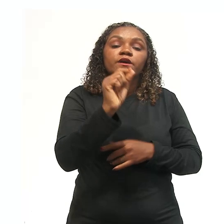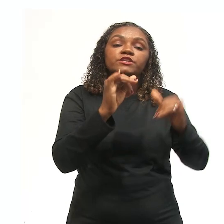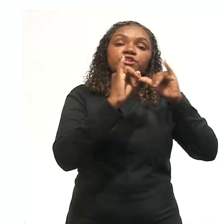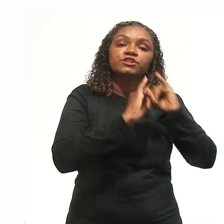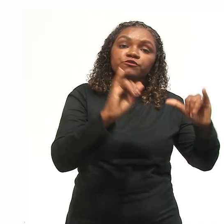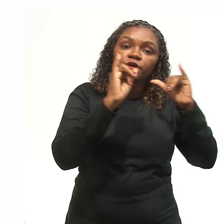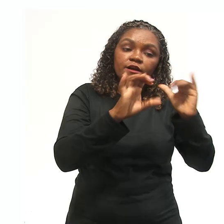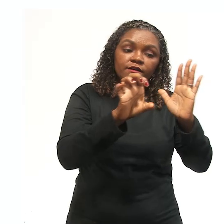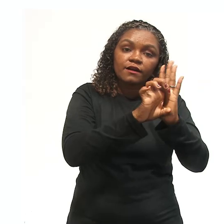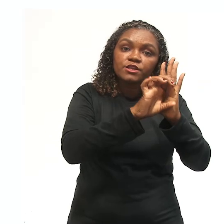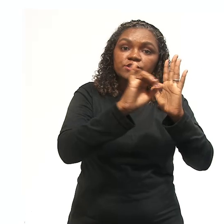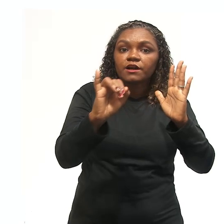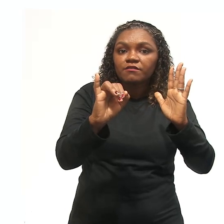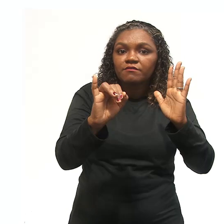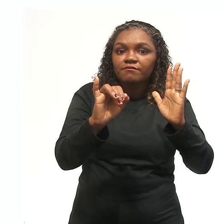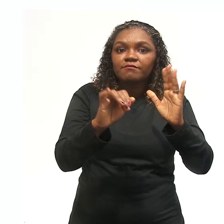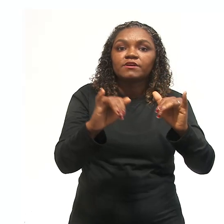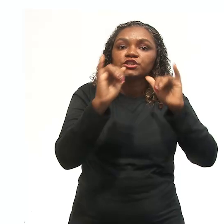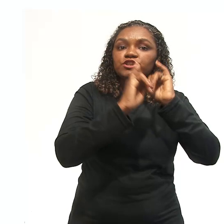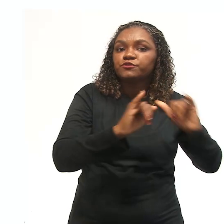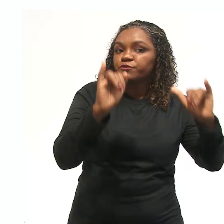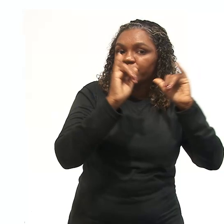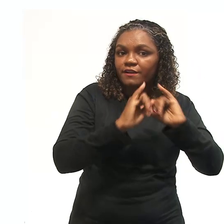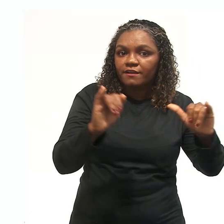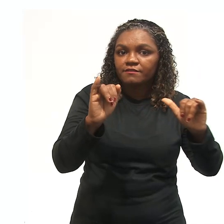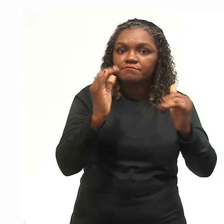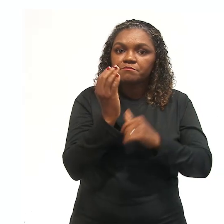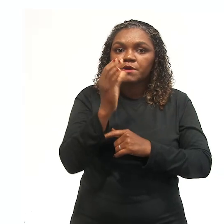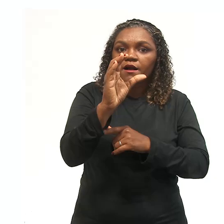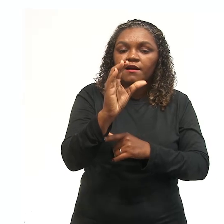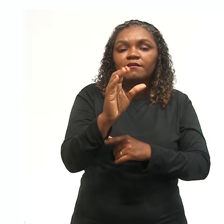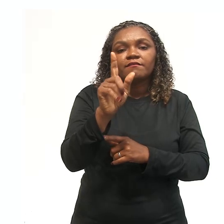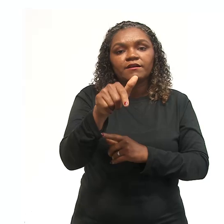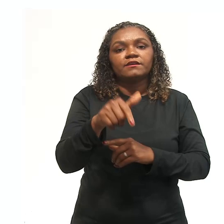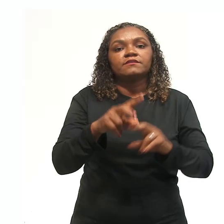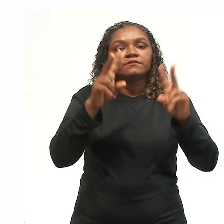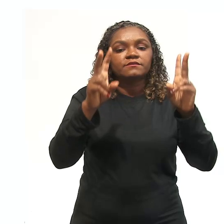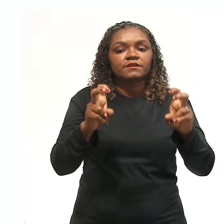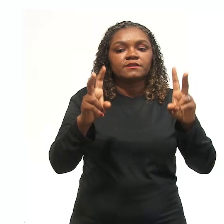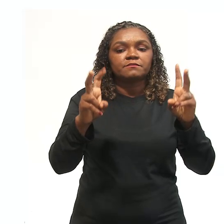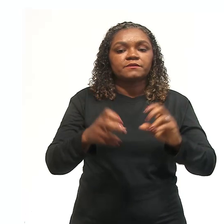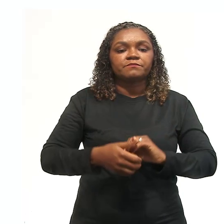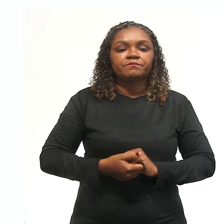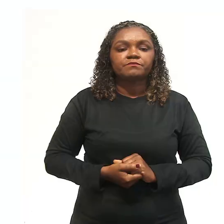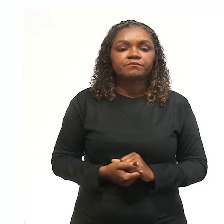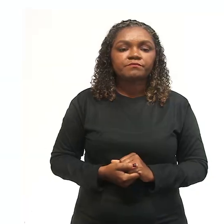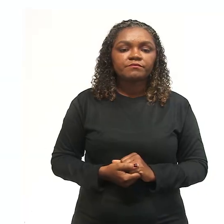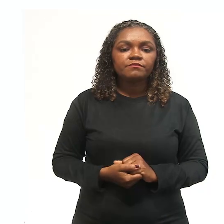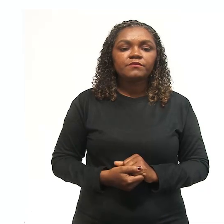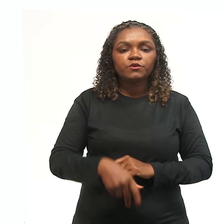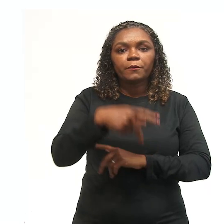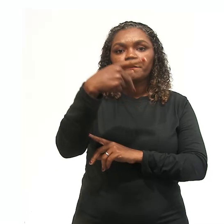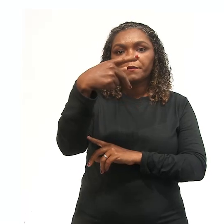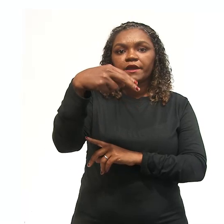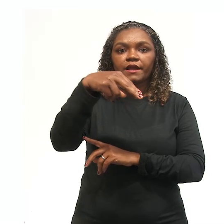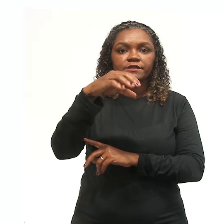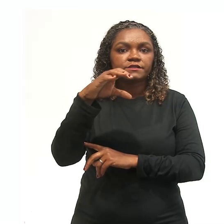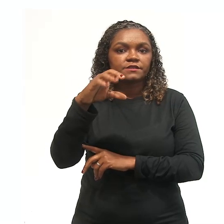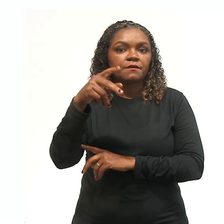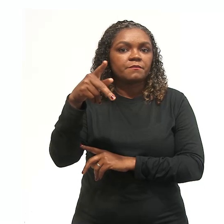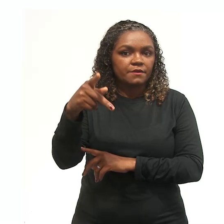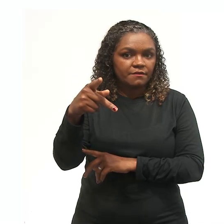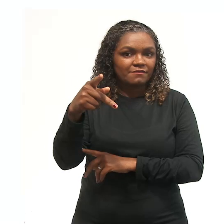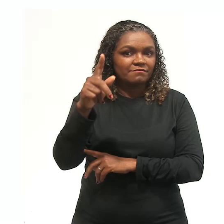divulgação do edital. Nesse momento aqui, a publicação, inclusive, no PNCP, Portal Nacional de Compras